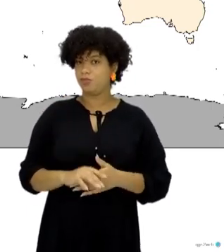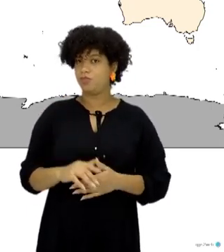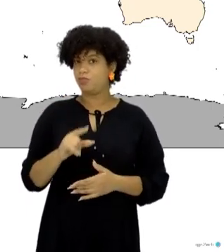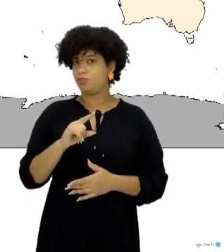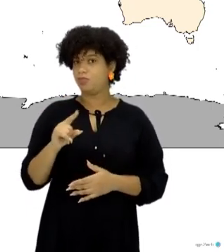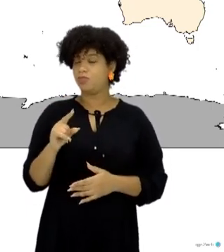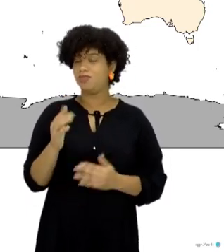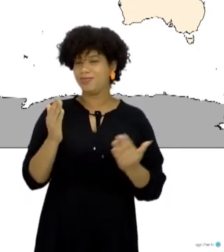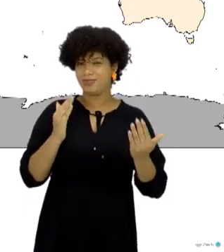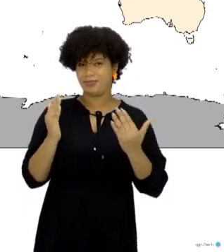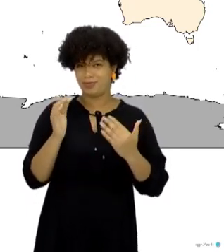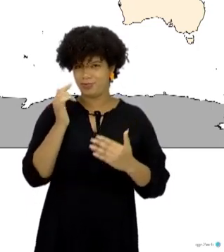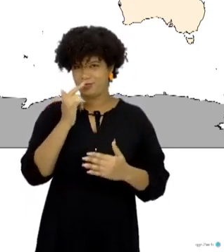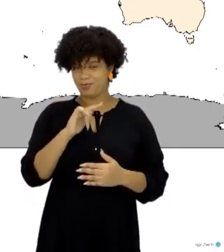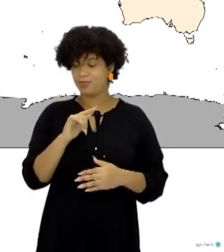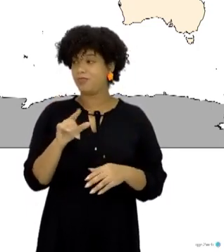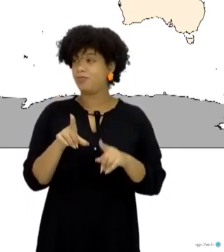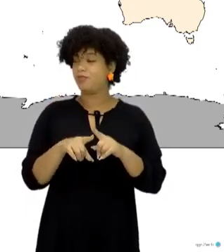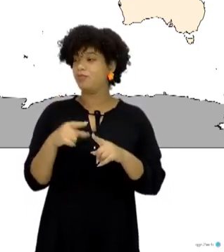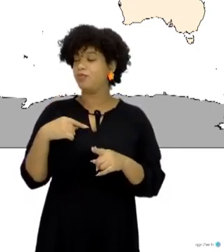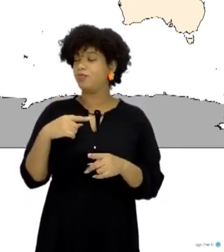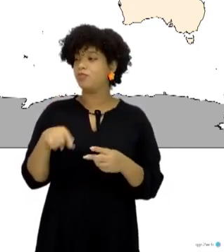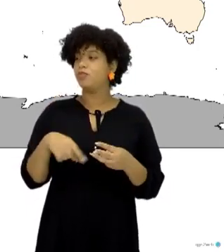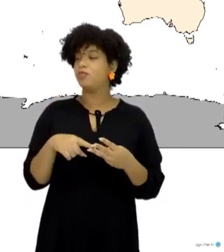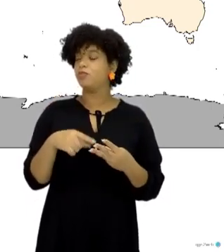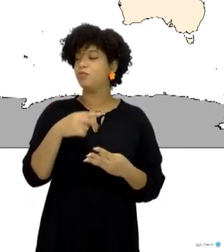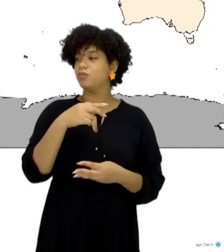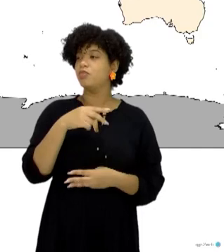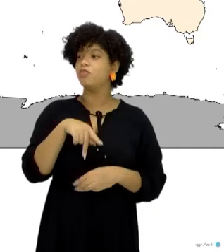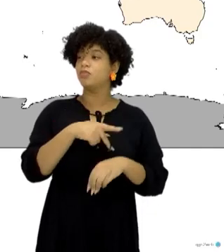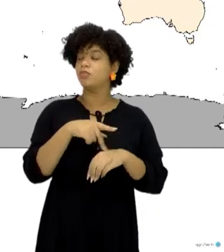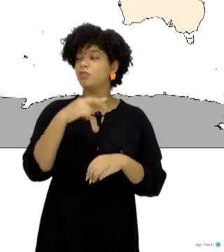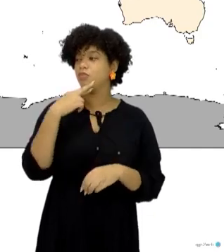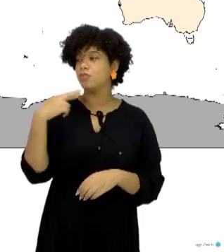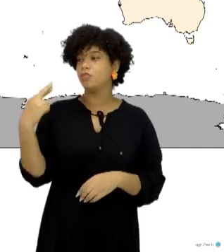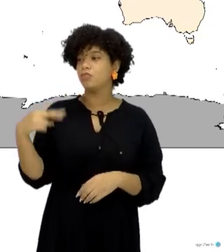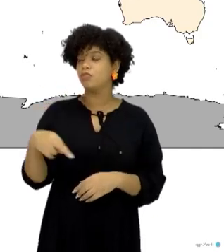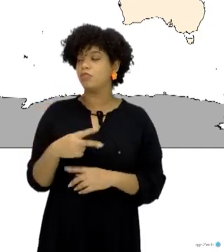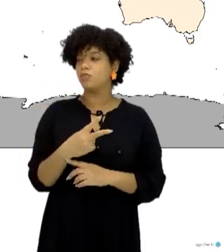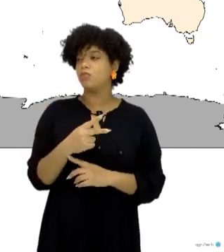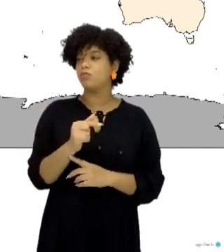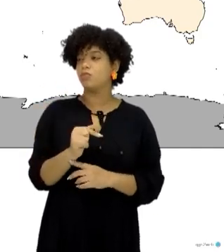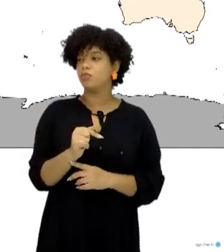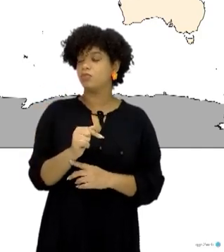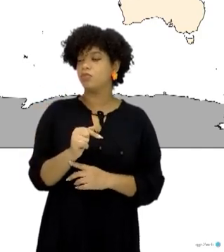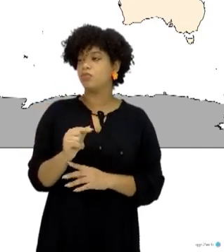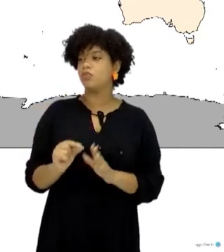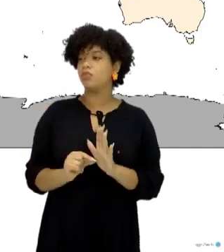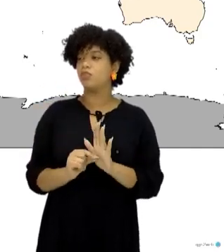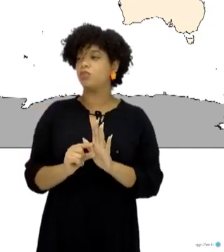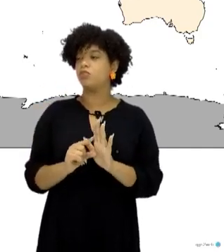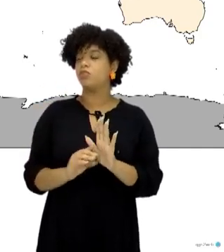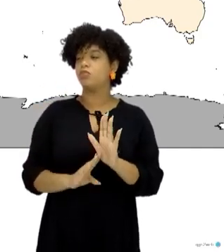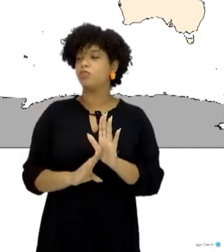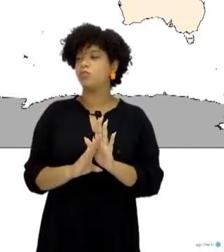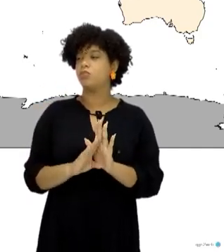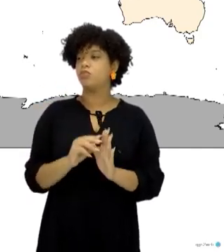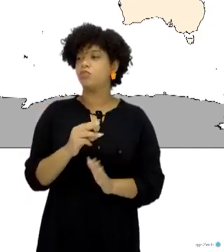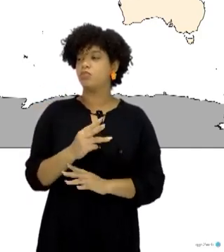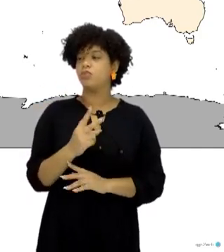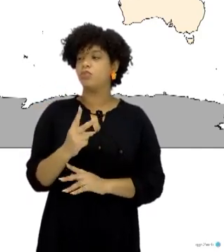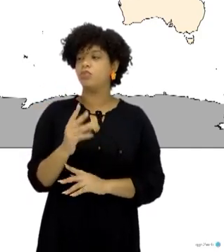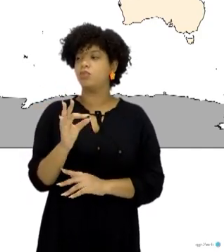fazerem uma comparação. Nós temos aqui a Rússia, aí aparece aí de 27% para 32%, tá